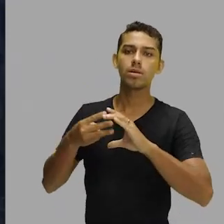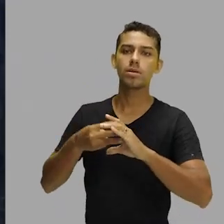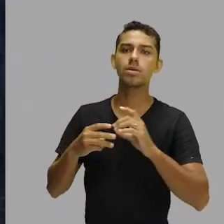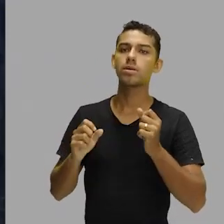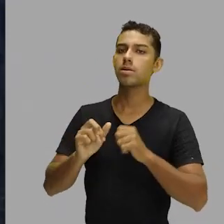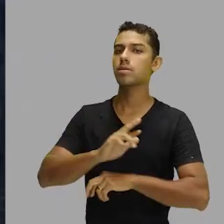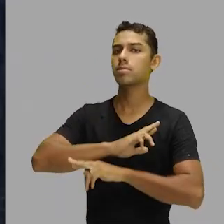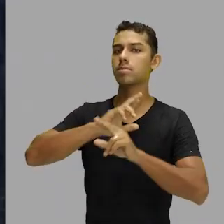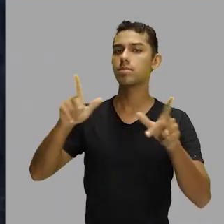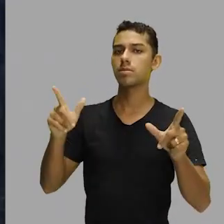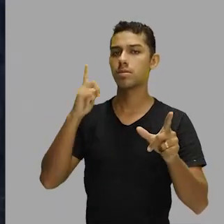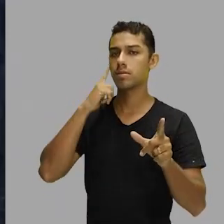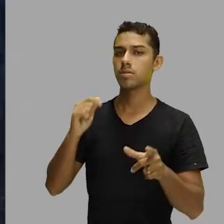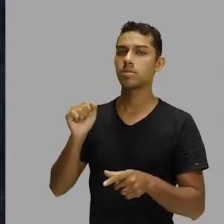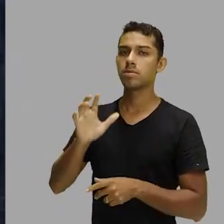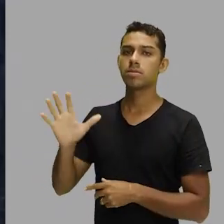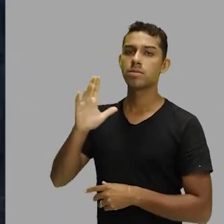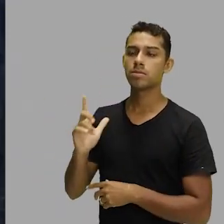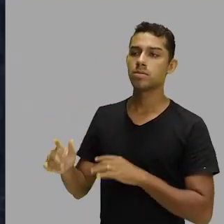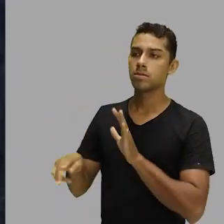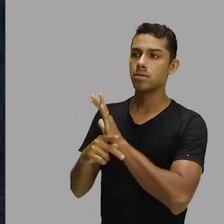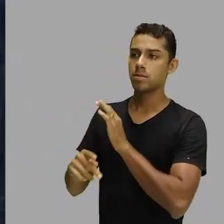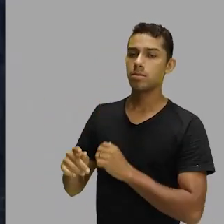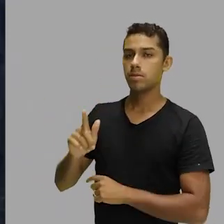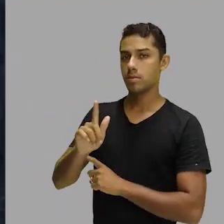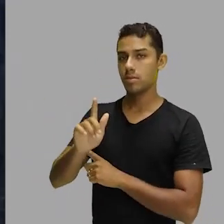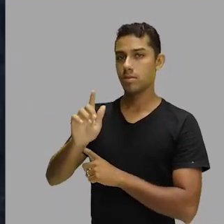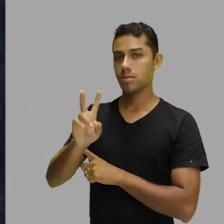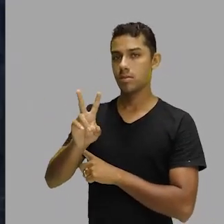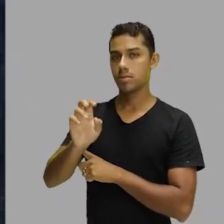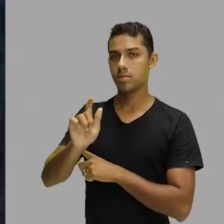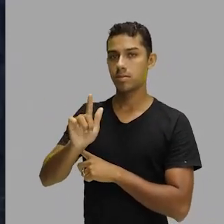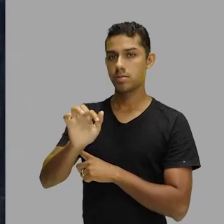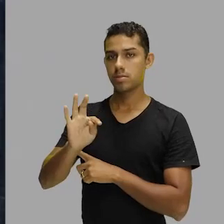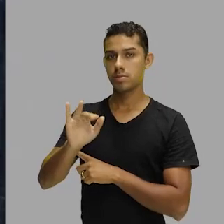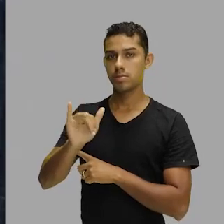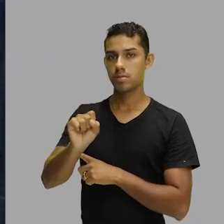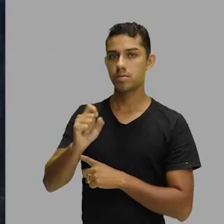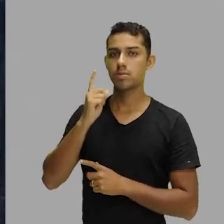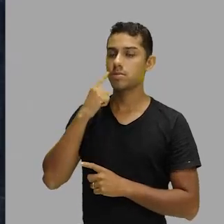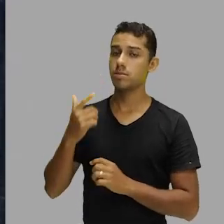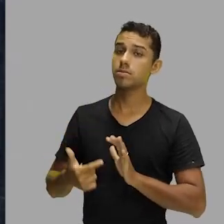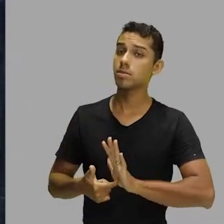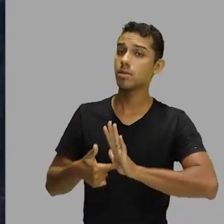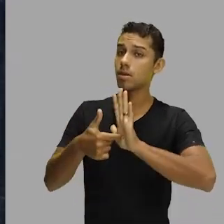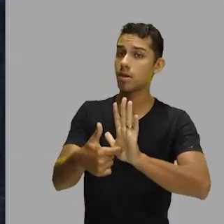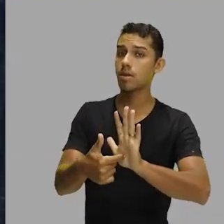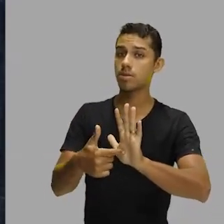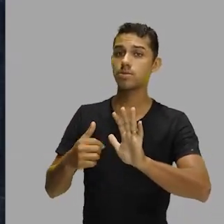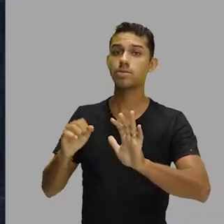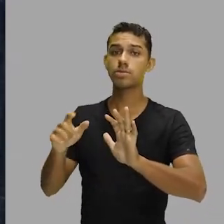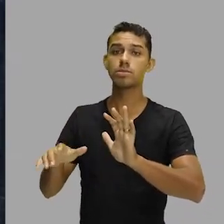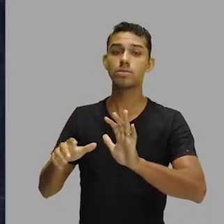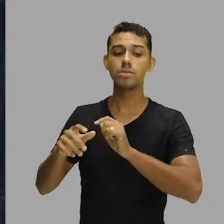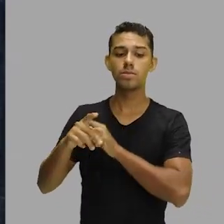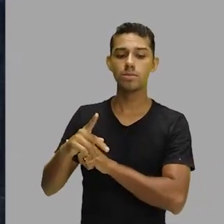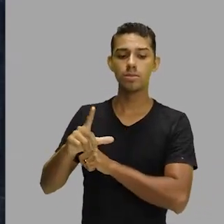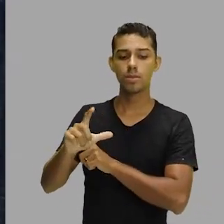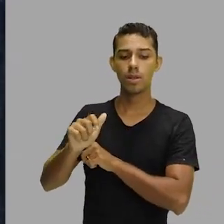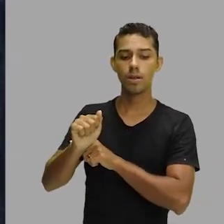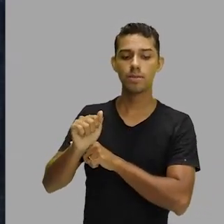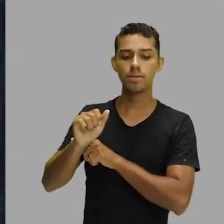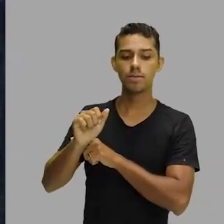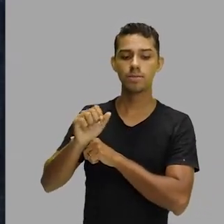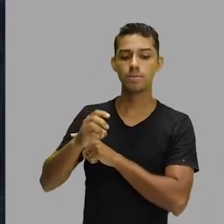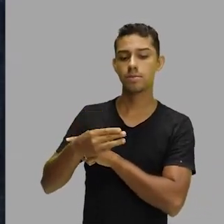diferente da parede celular de células vegetais. Tá? Eles apresentam membrana plasmática. Né? Lógico,